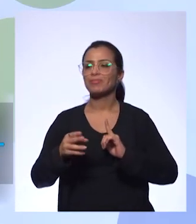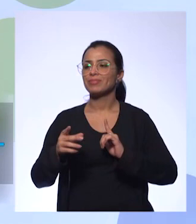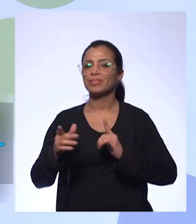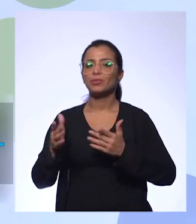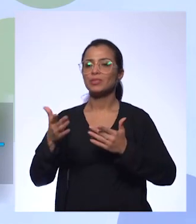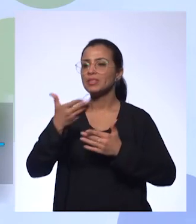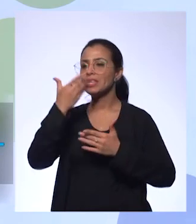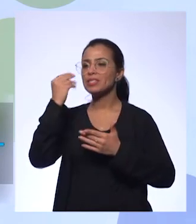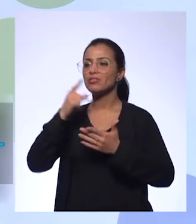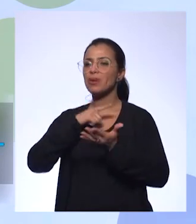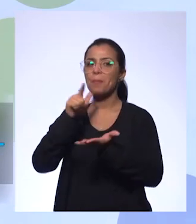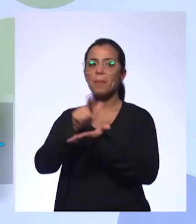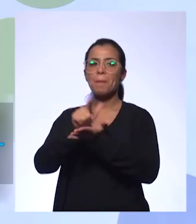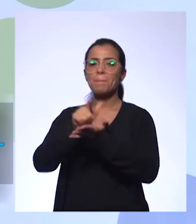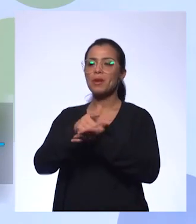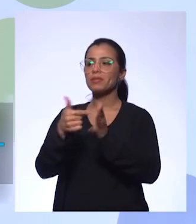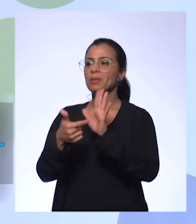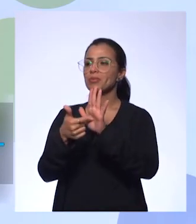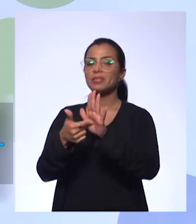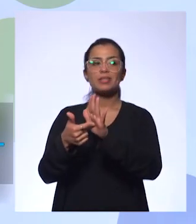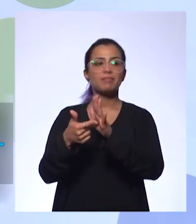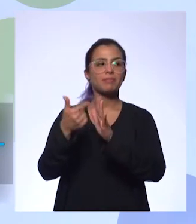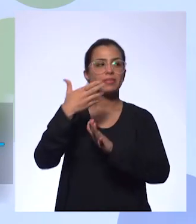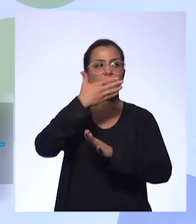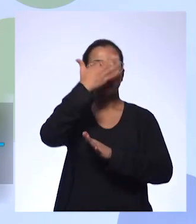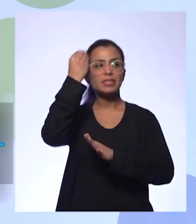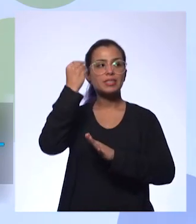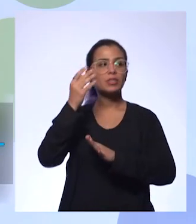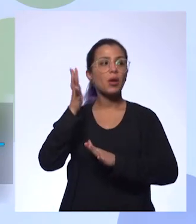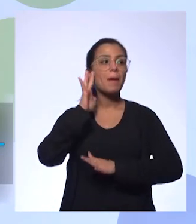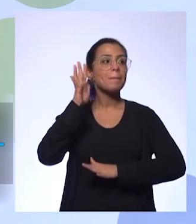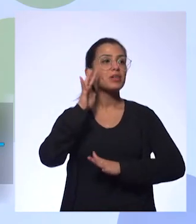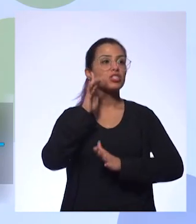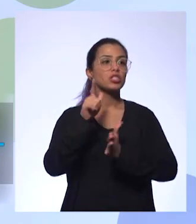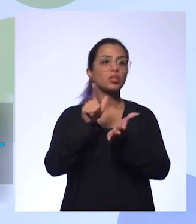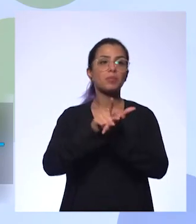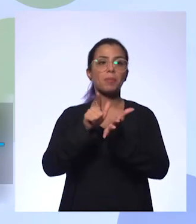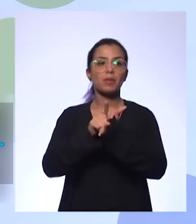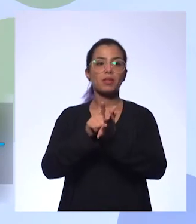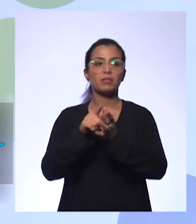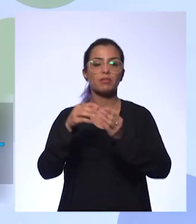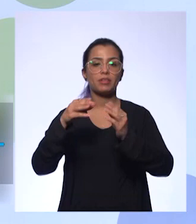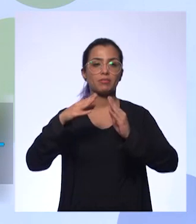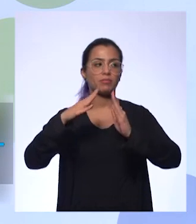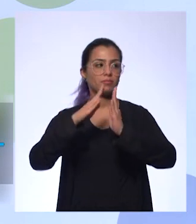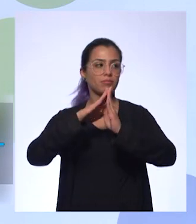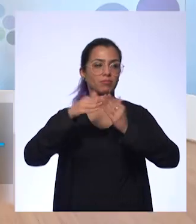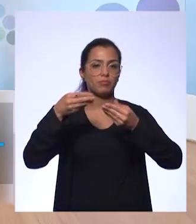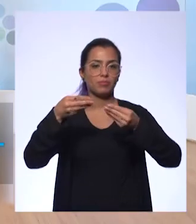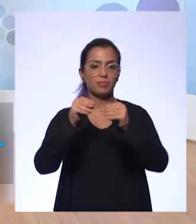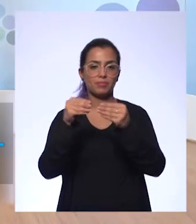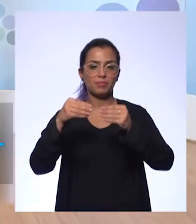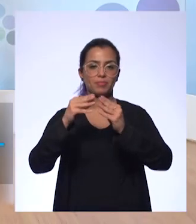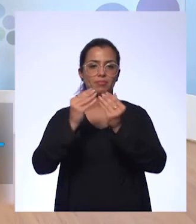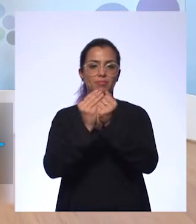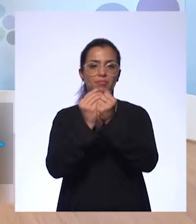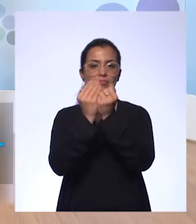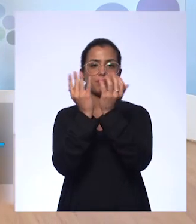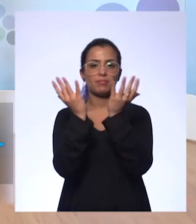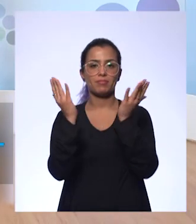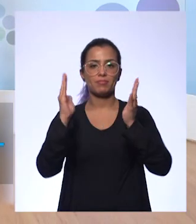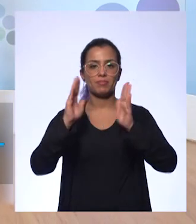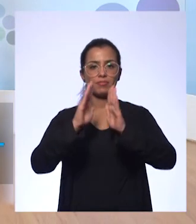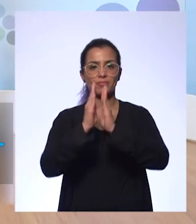tinha separado uma folhinha ali para a gente mostrar. Então, imagina uma folha sulfite e você faz uma sanfoninha, assim, como se fosse um leque. Então,